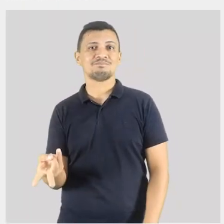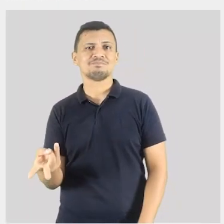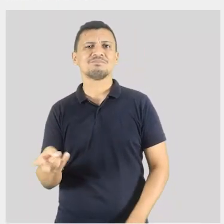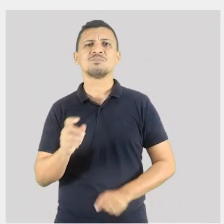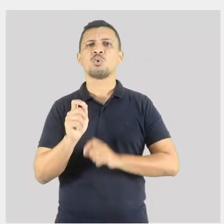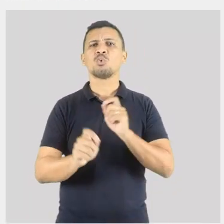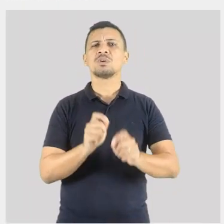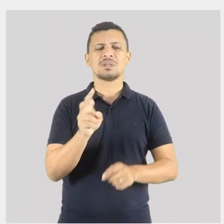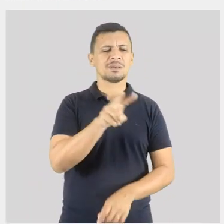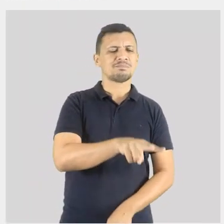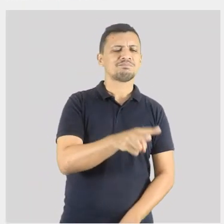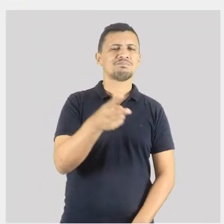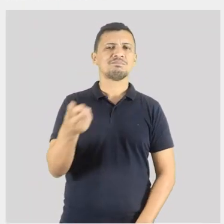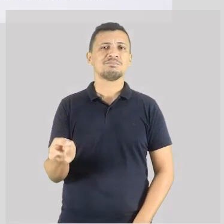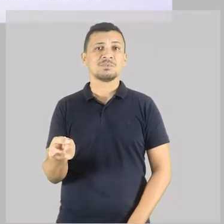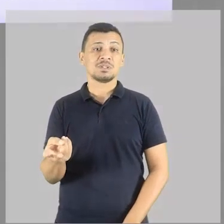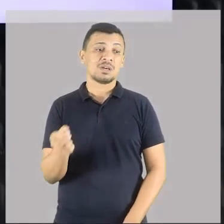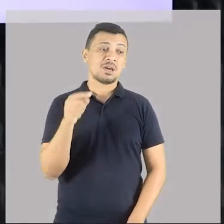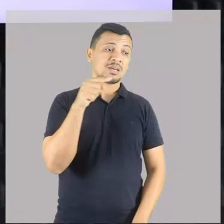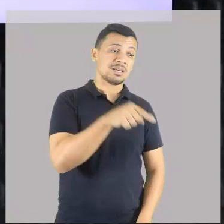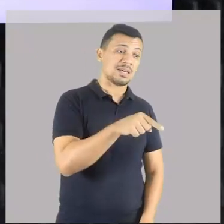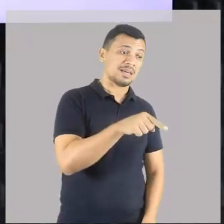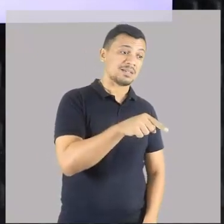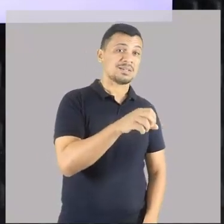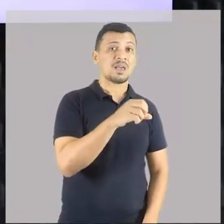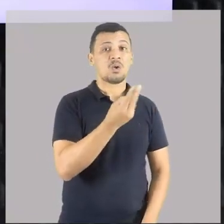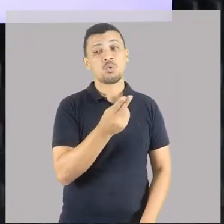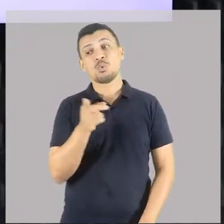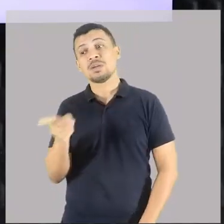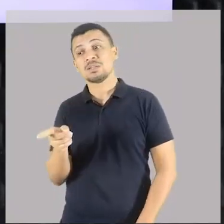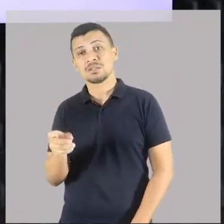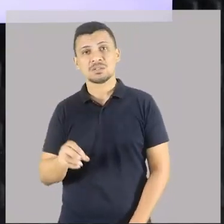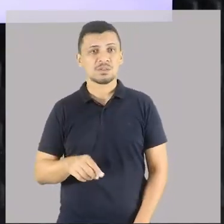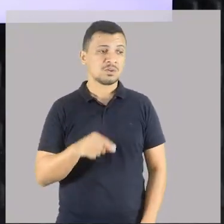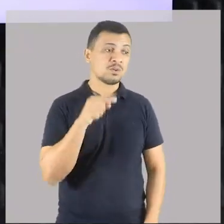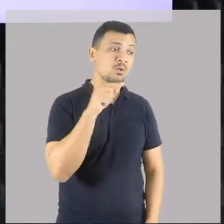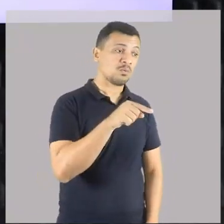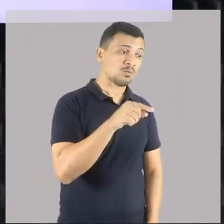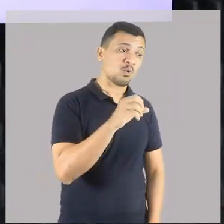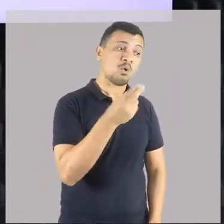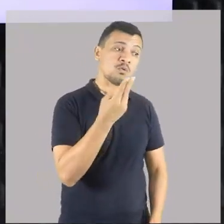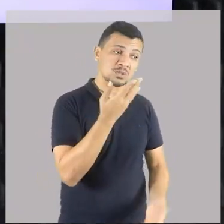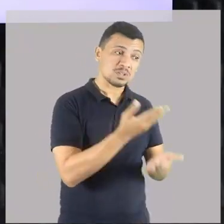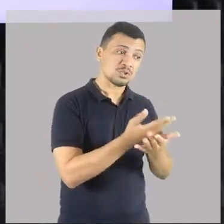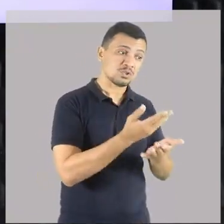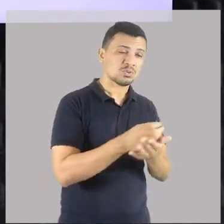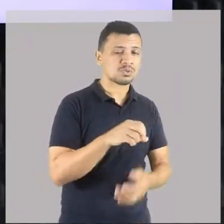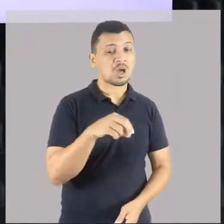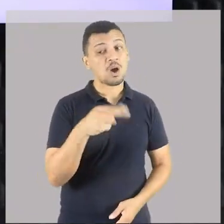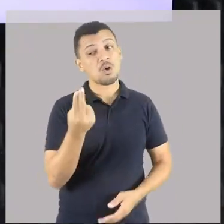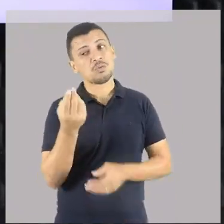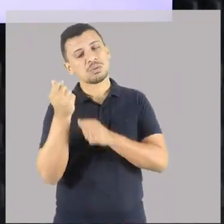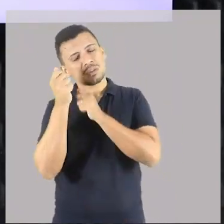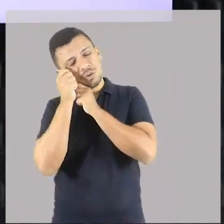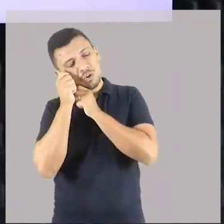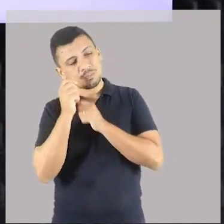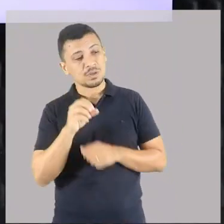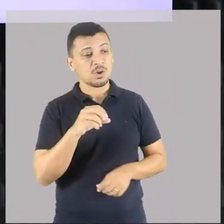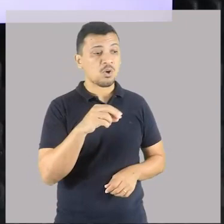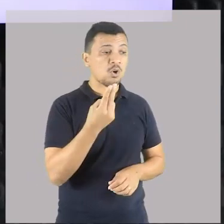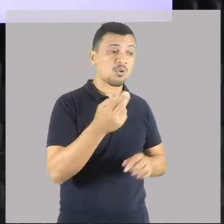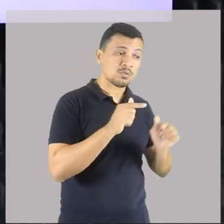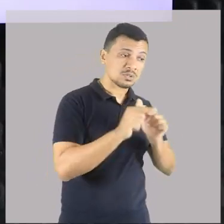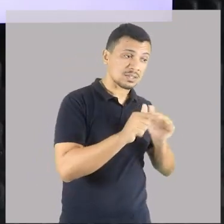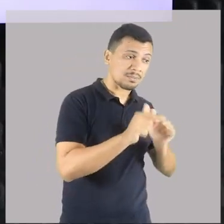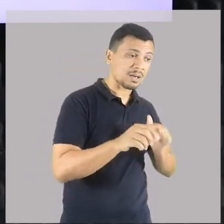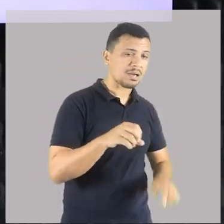as alternativas? Uma coisa ou outra. Ou você estuda, ou você dorme. Ou você trabalha, ou você